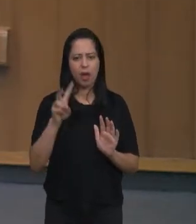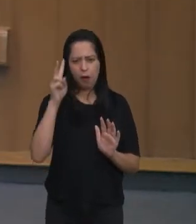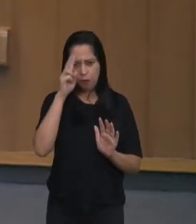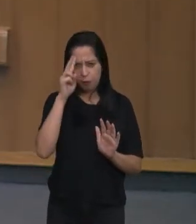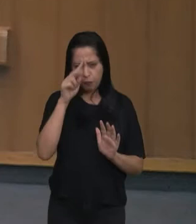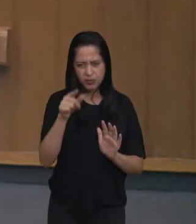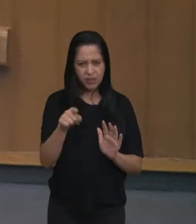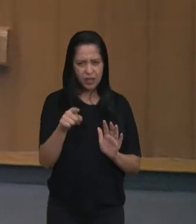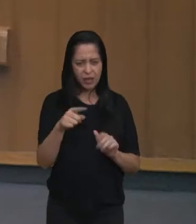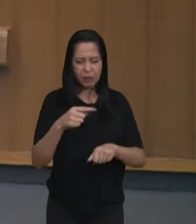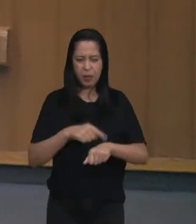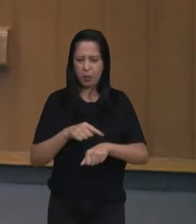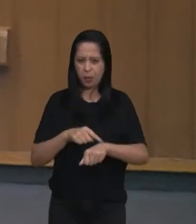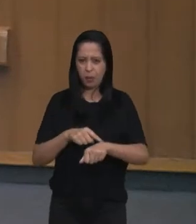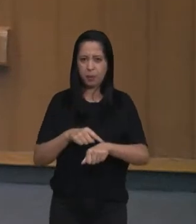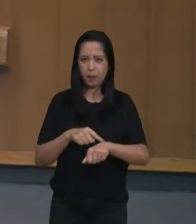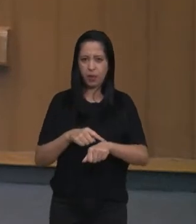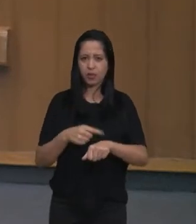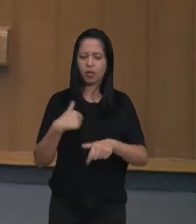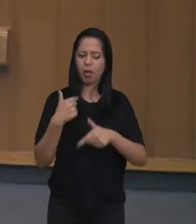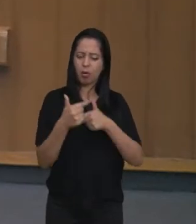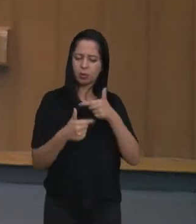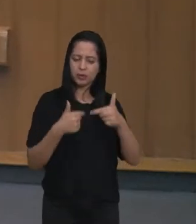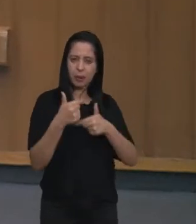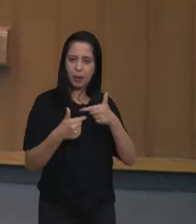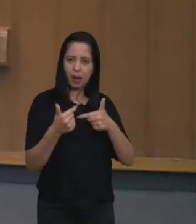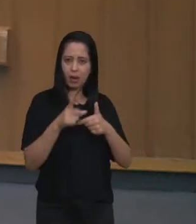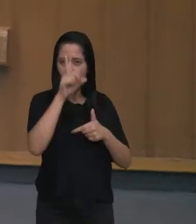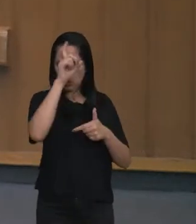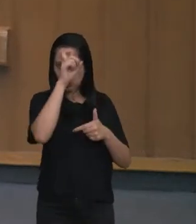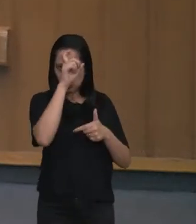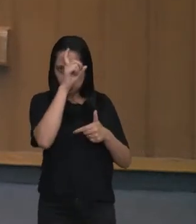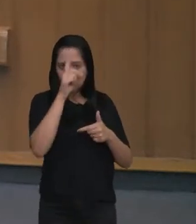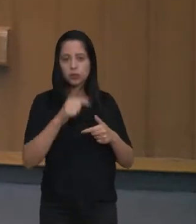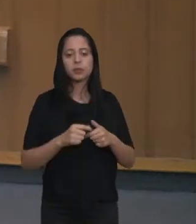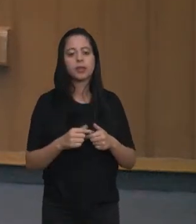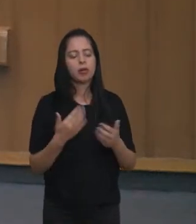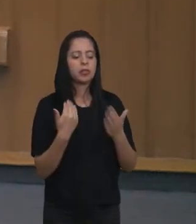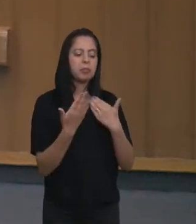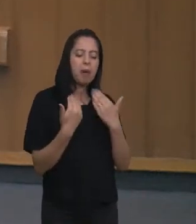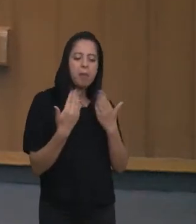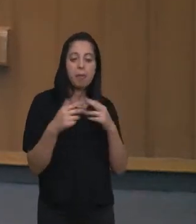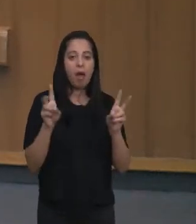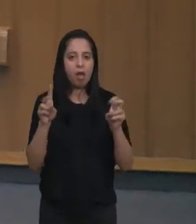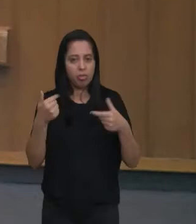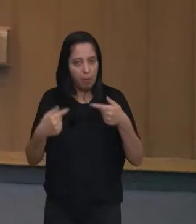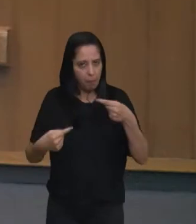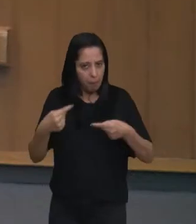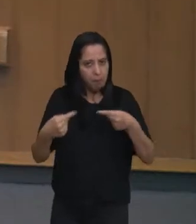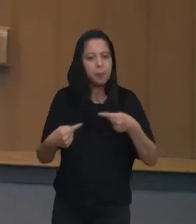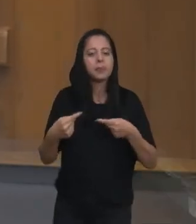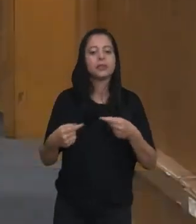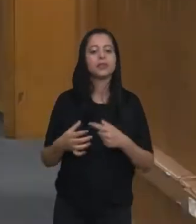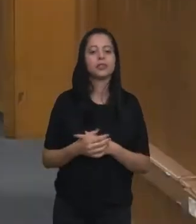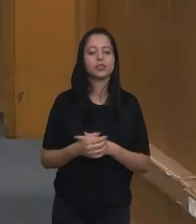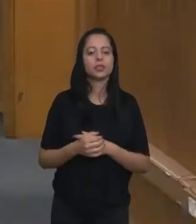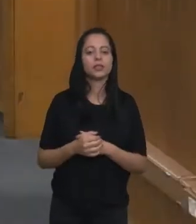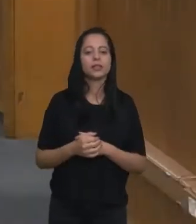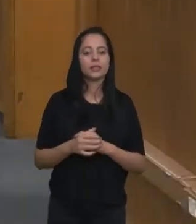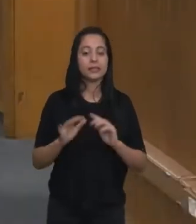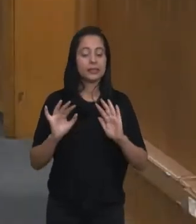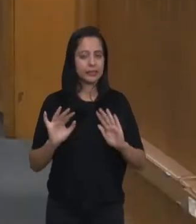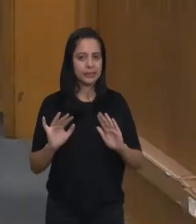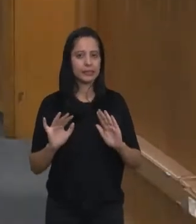de um momento que eu estive ali trabalhando no Hospital Municipal e a gente foi conversar um pouco sobre política. Isso também ajudou